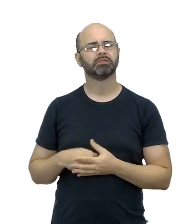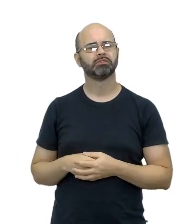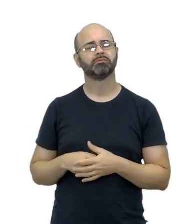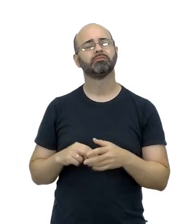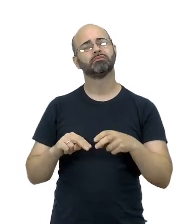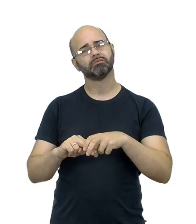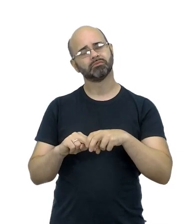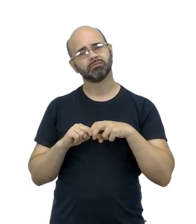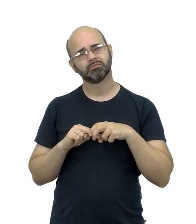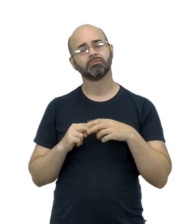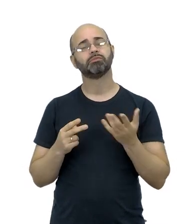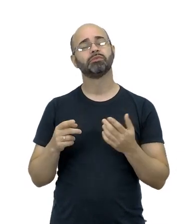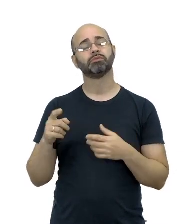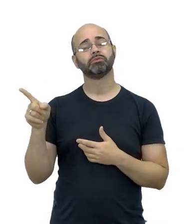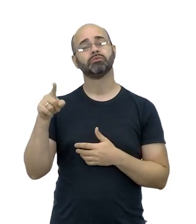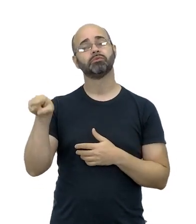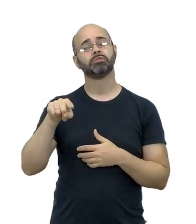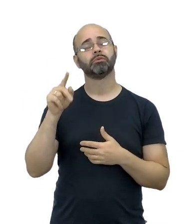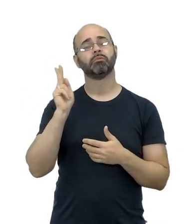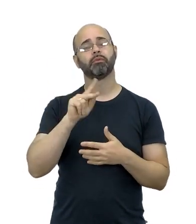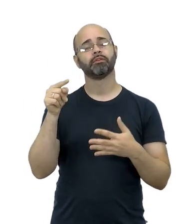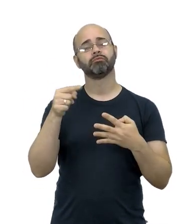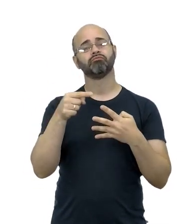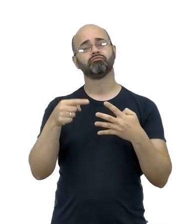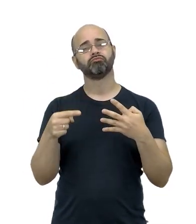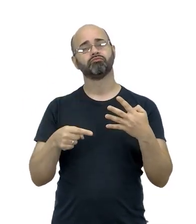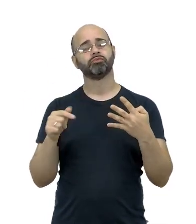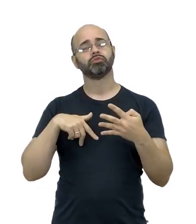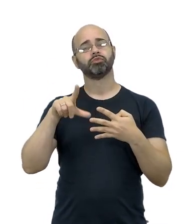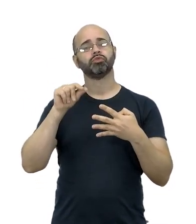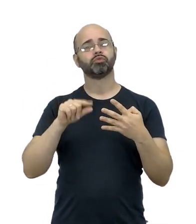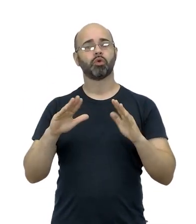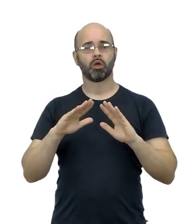própria indicação dos professores da rede, né?